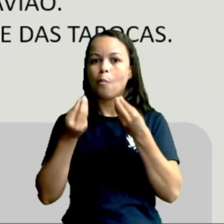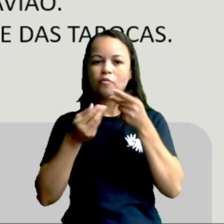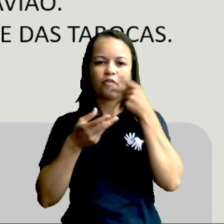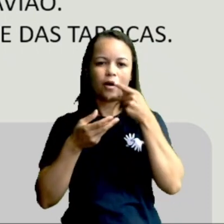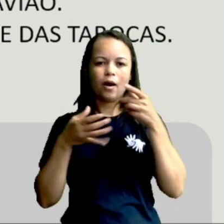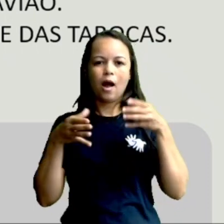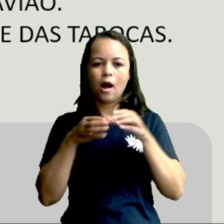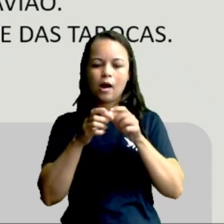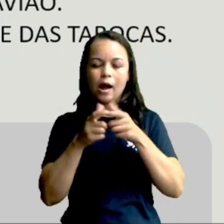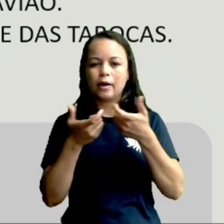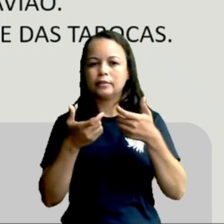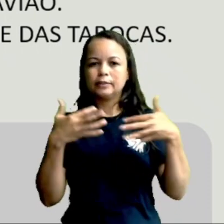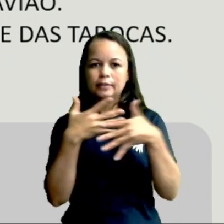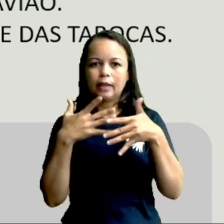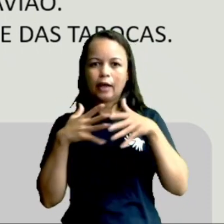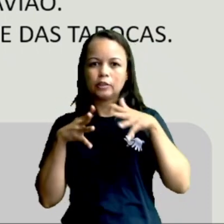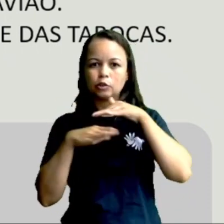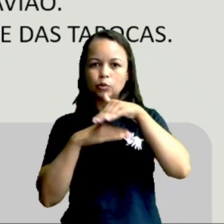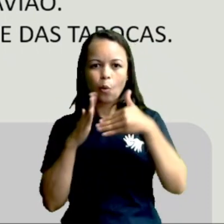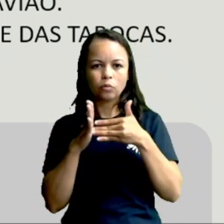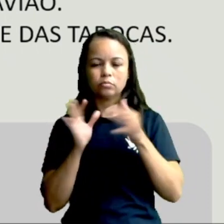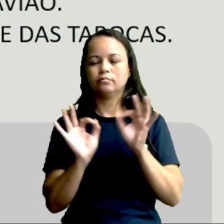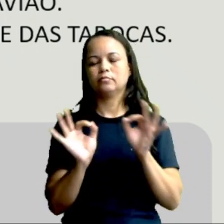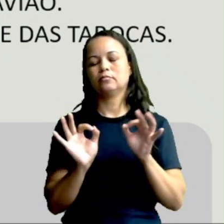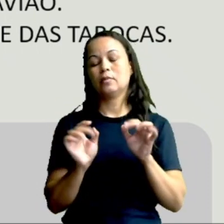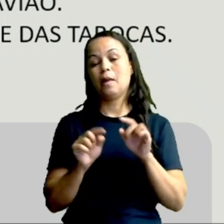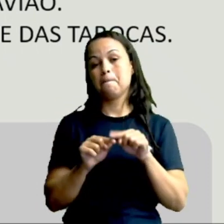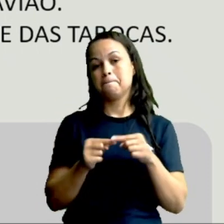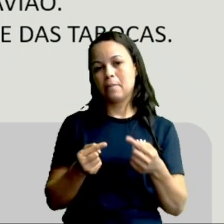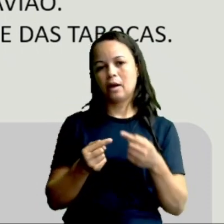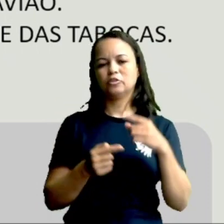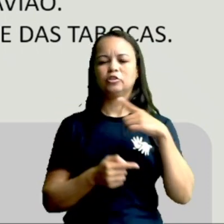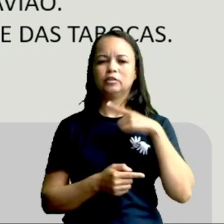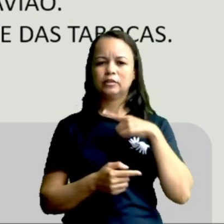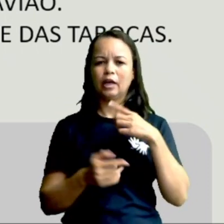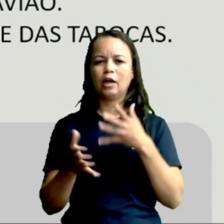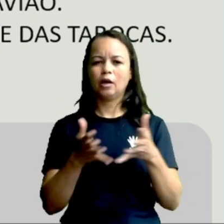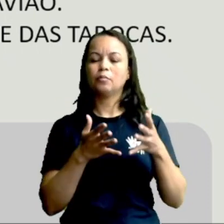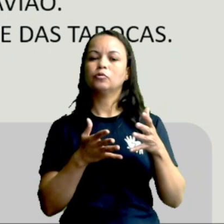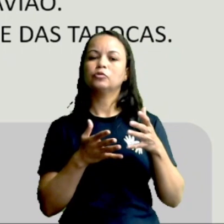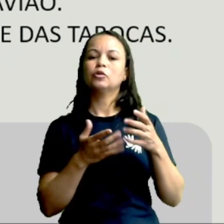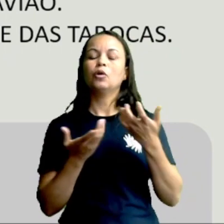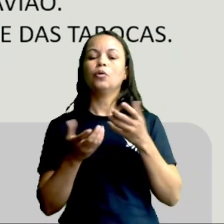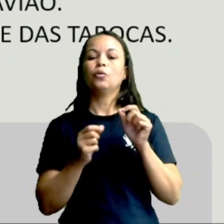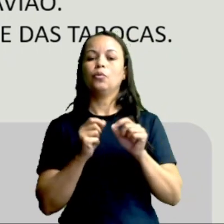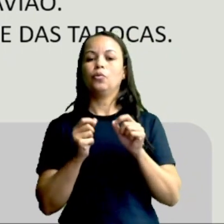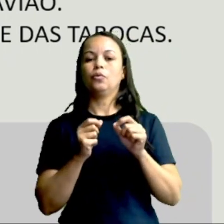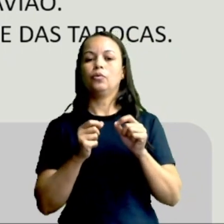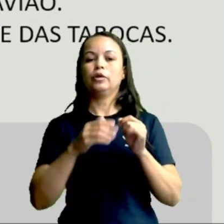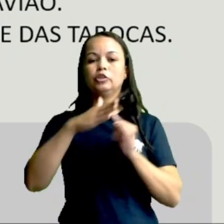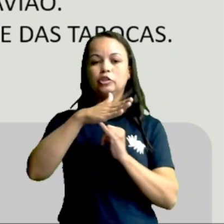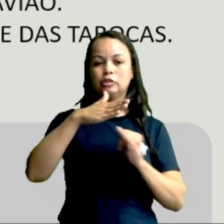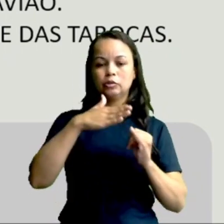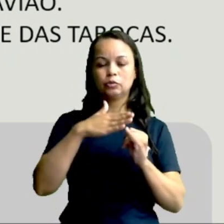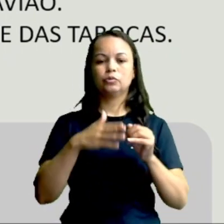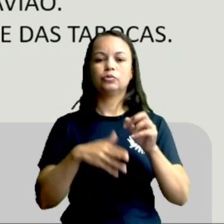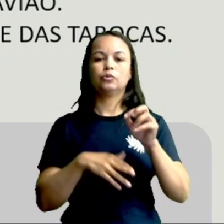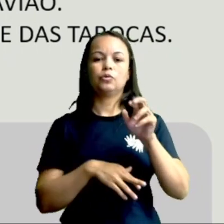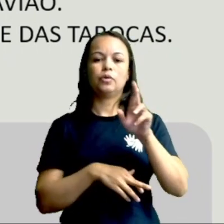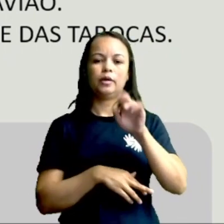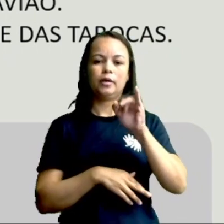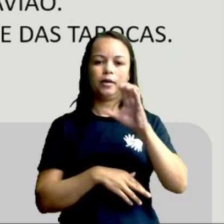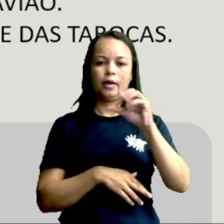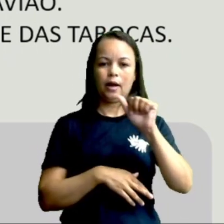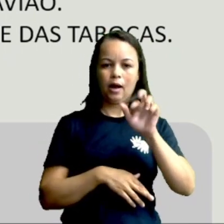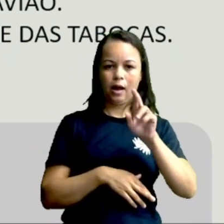cidades, tá? Então eu trouxe só um pouquinho. Em Recife você pode visitar o Instituto Ricardo Brenan, o Recife Antigo,